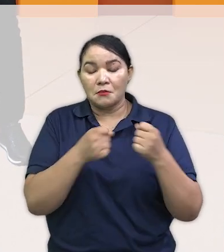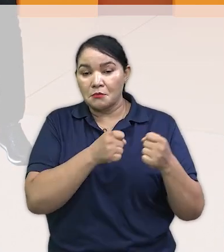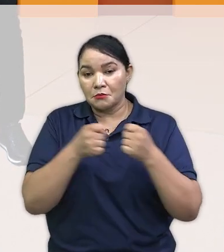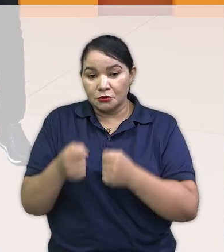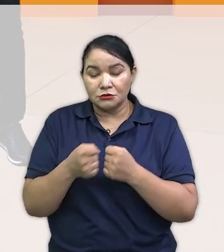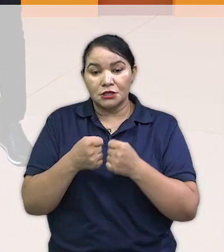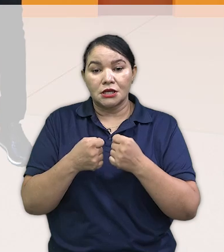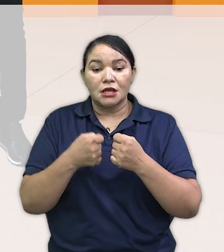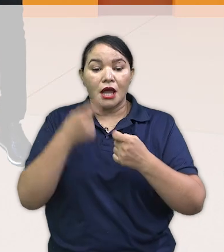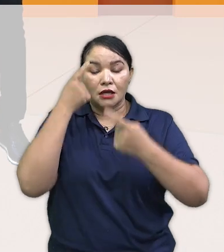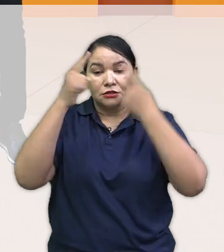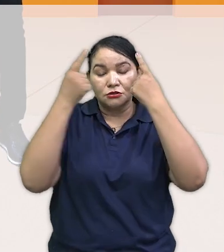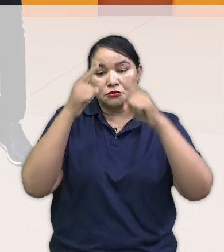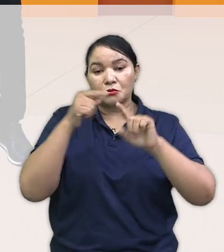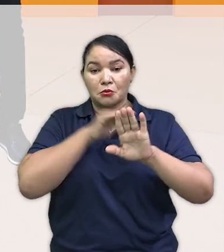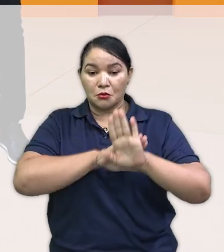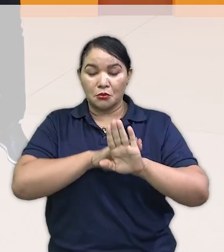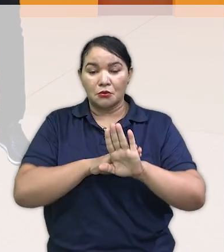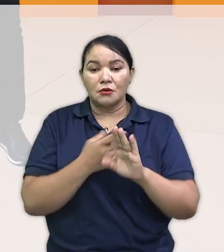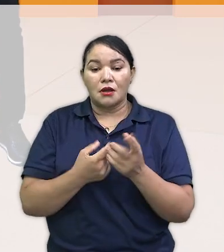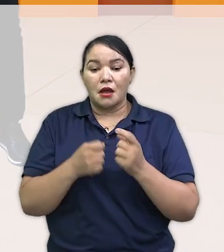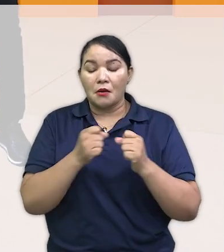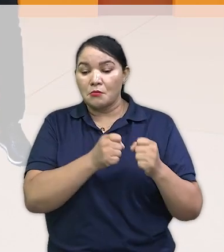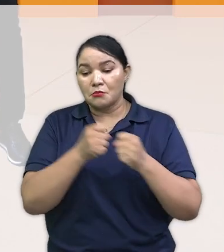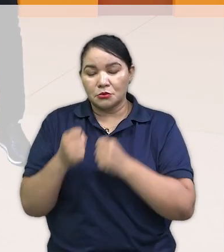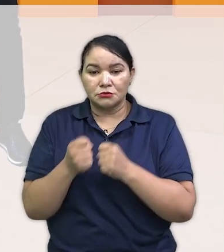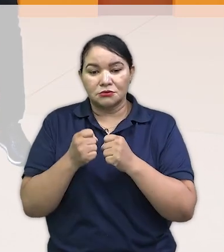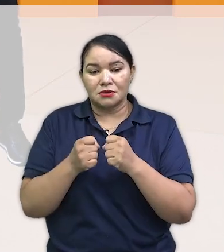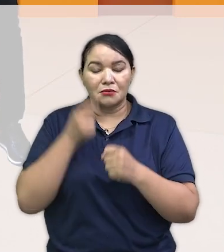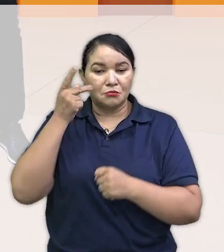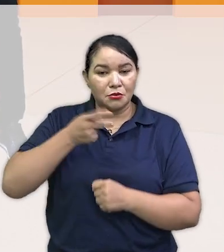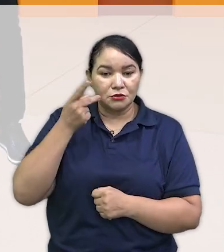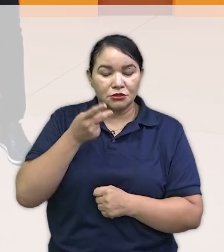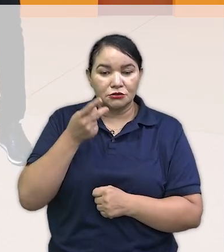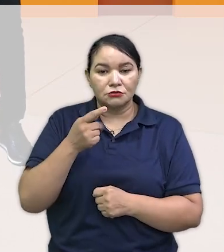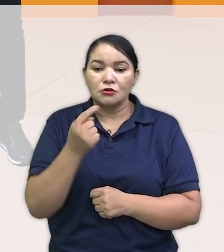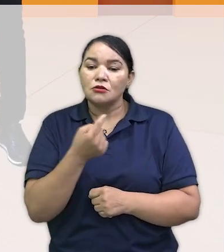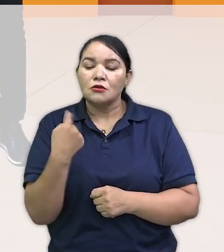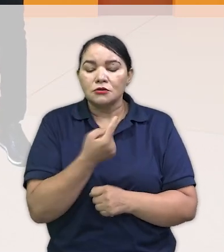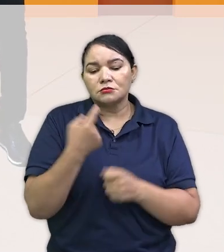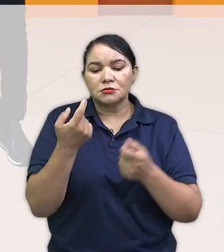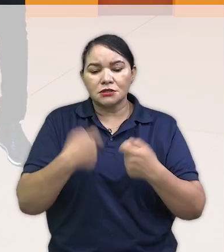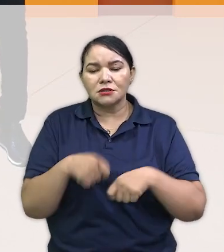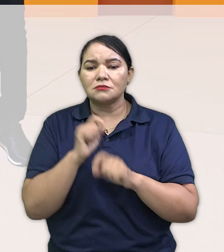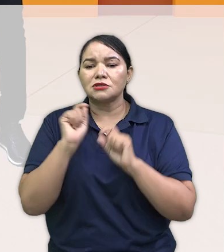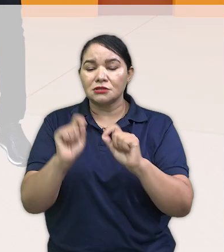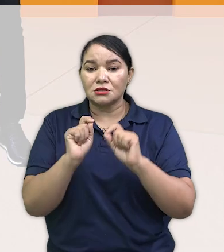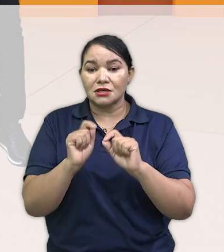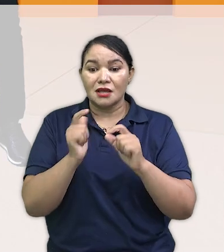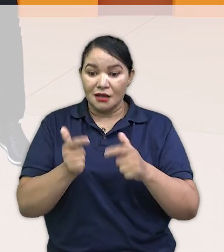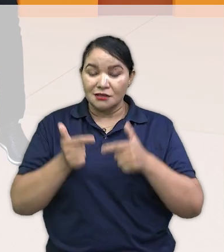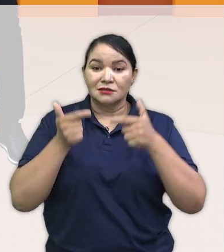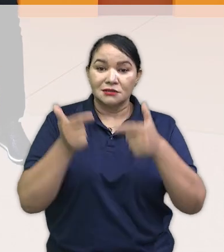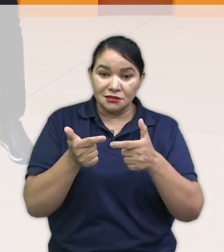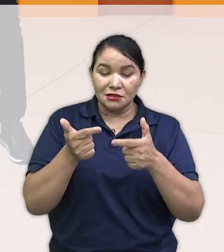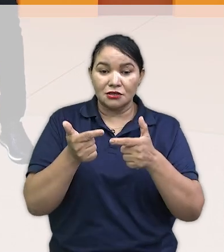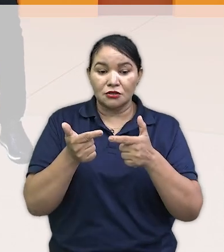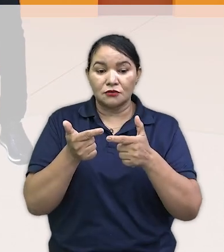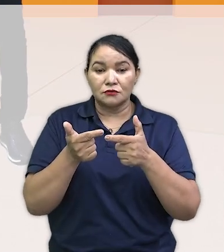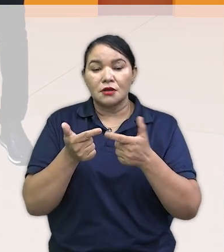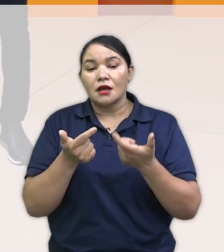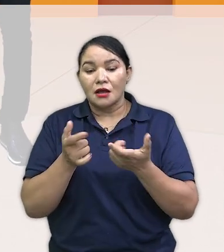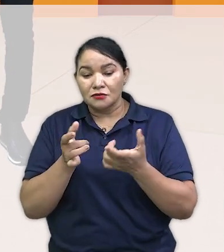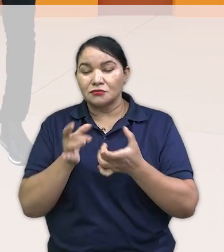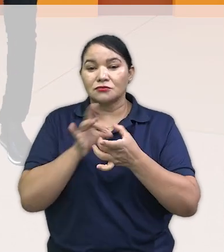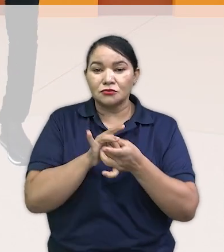poder ideológico, a ideia do poder político. Né? E para isso nós precisamos de quê? De uma ação de